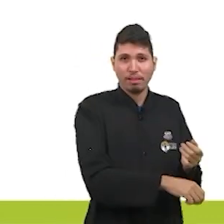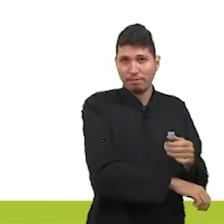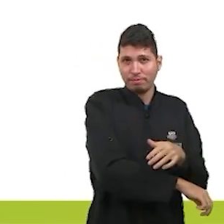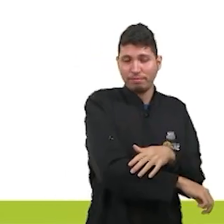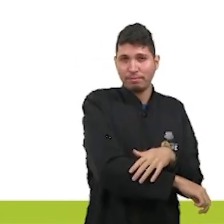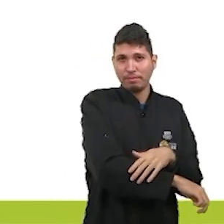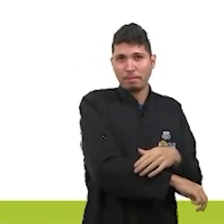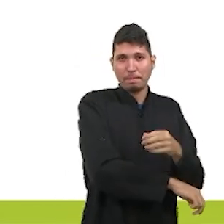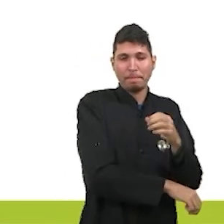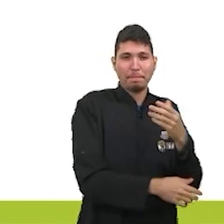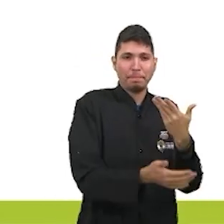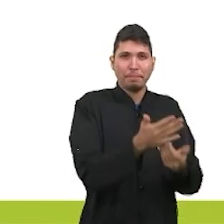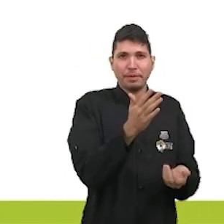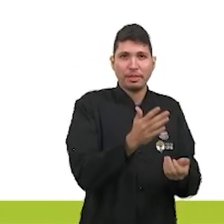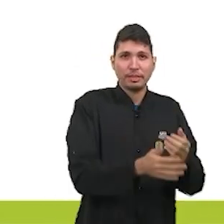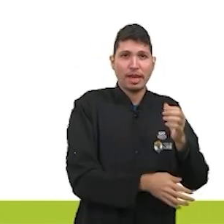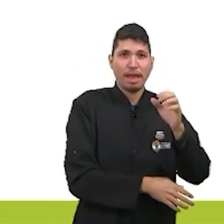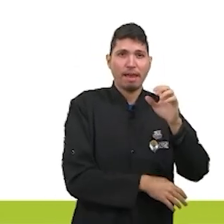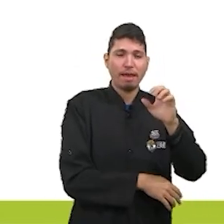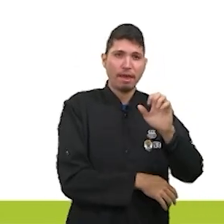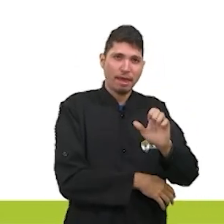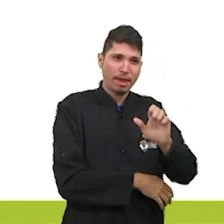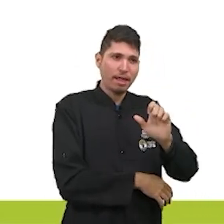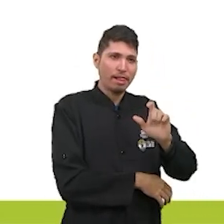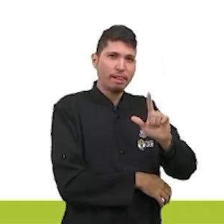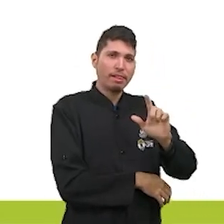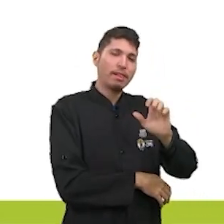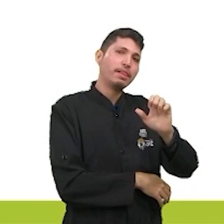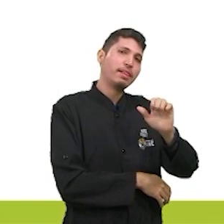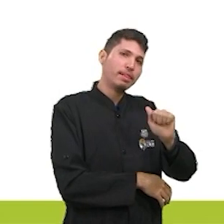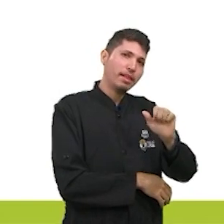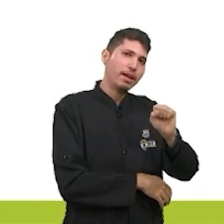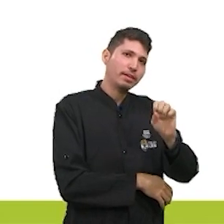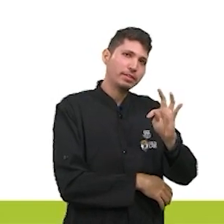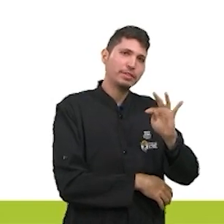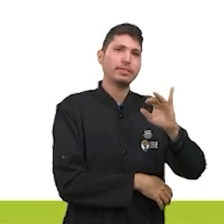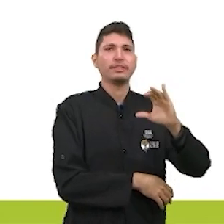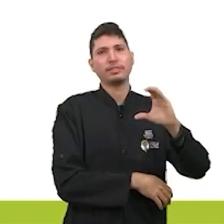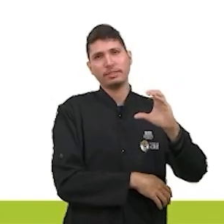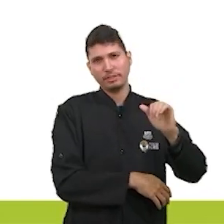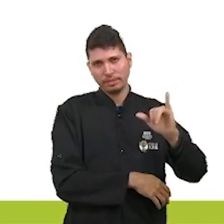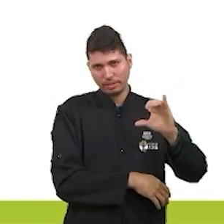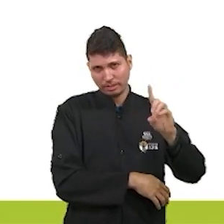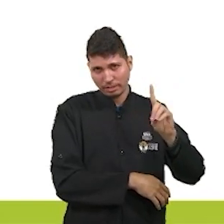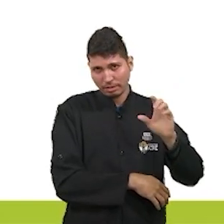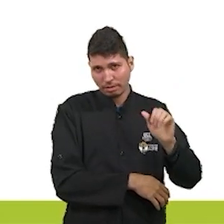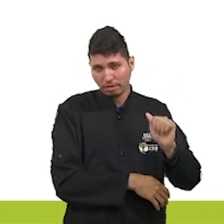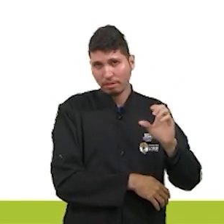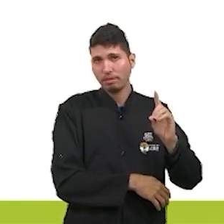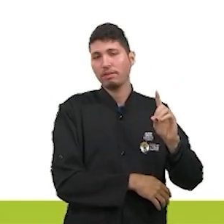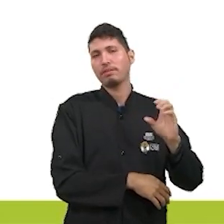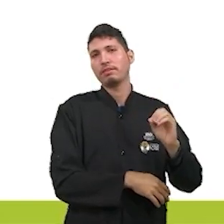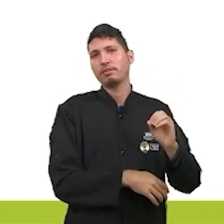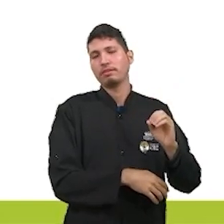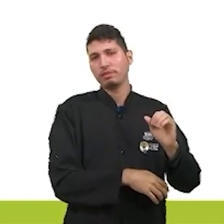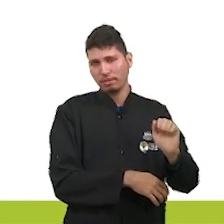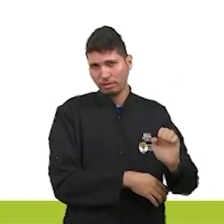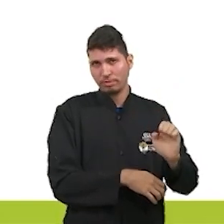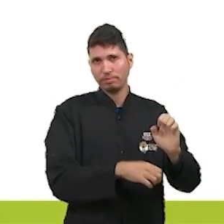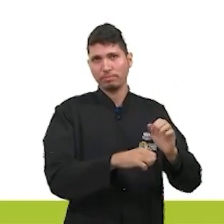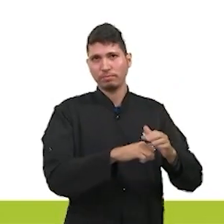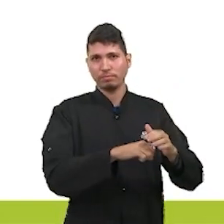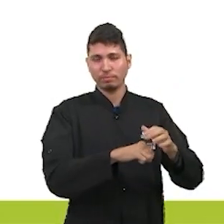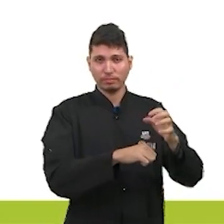e se apresenta opaca e áspera. Para evitar o ressecamento da pele, é necessário sempre